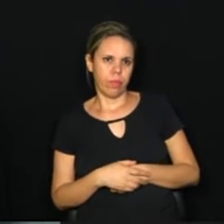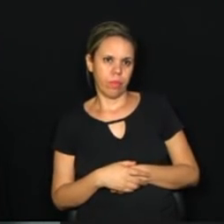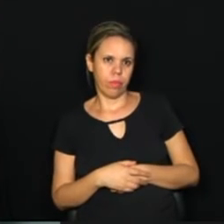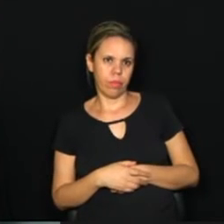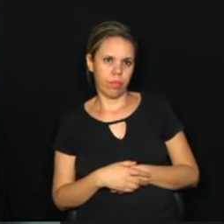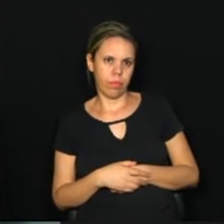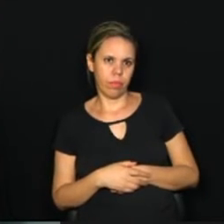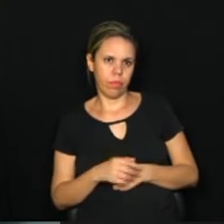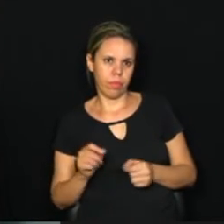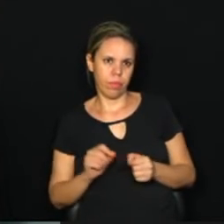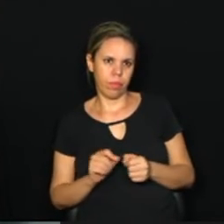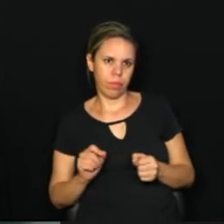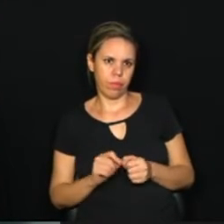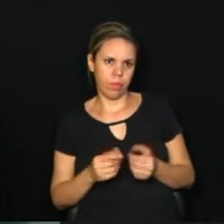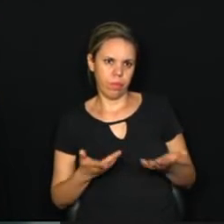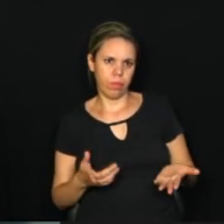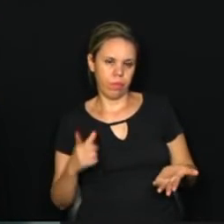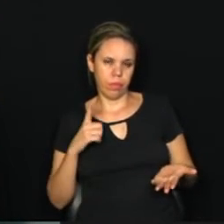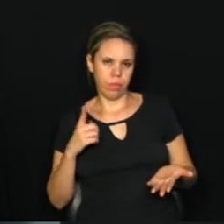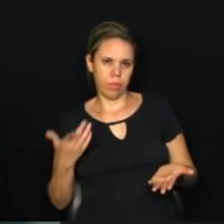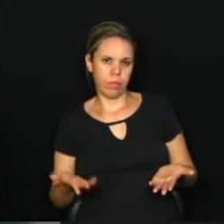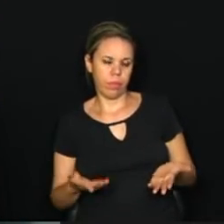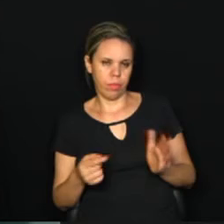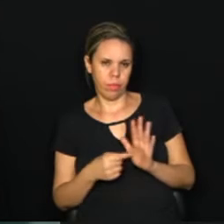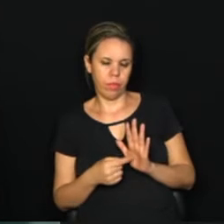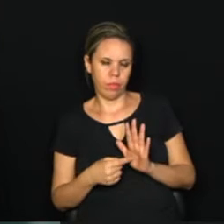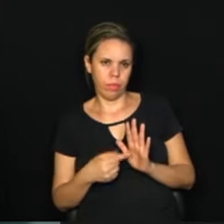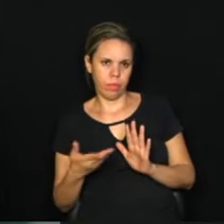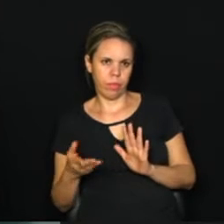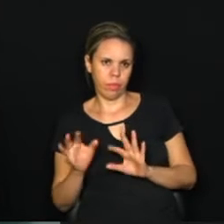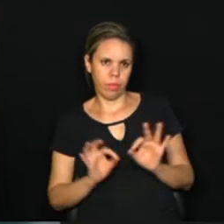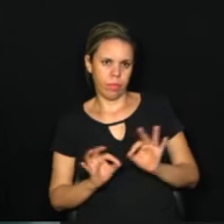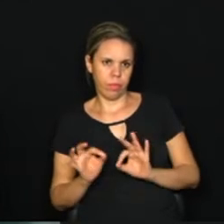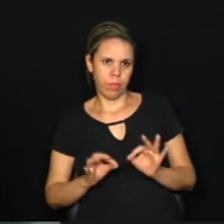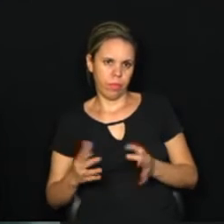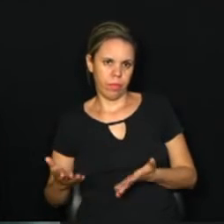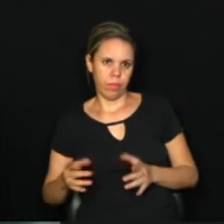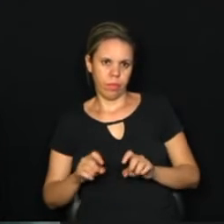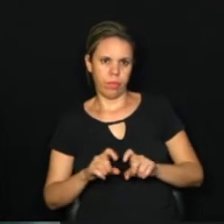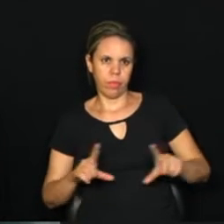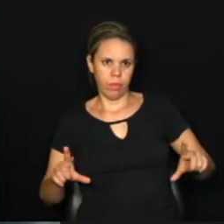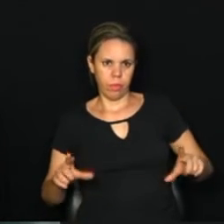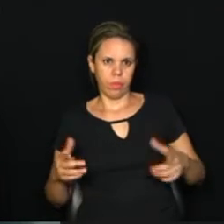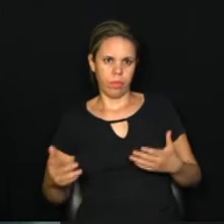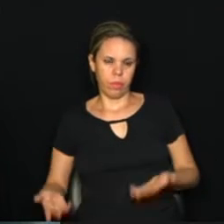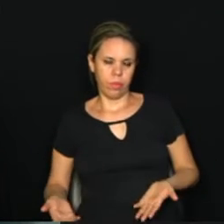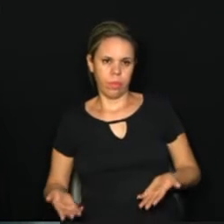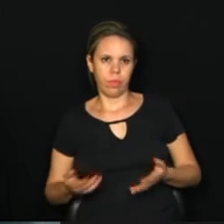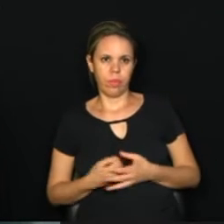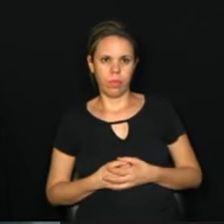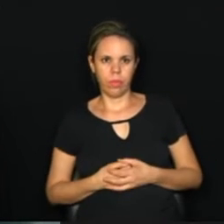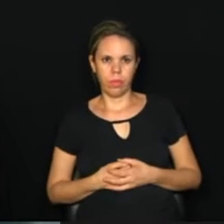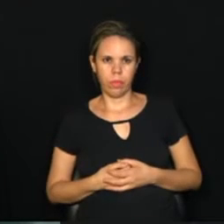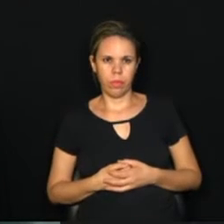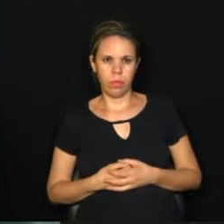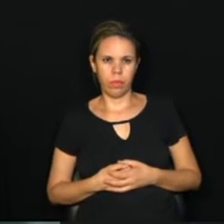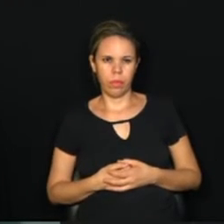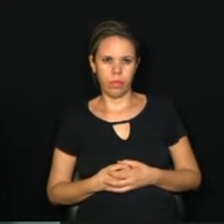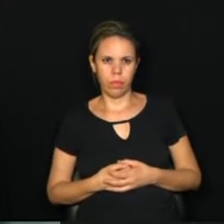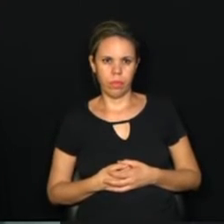nós fizemos, eu tenho aqui alguns itens, preparamos placas de